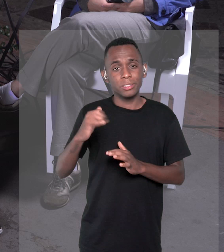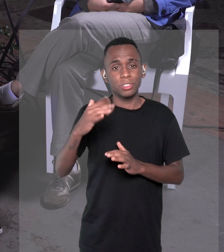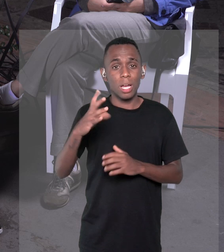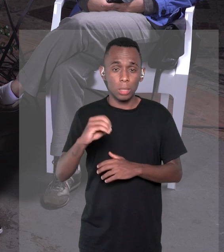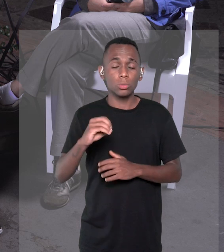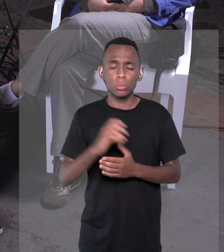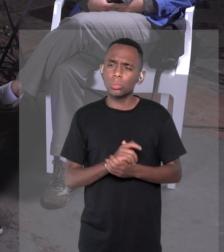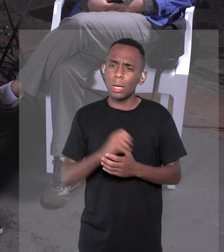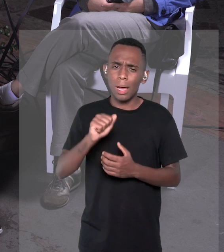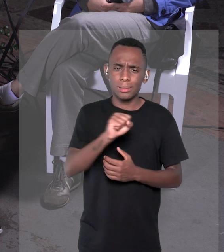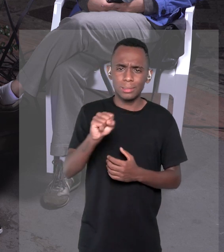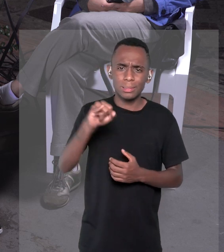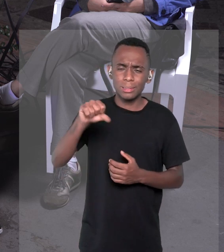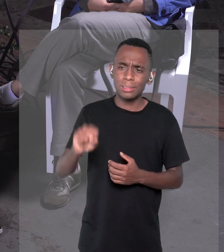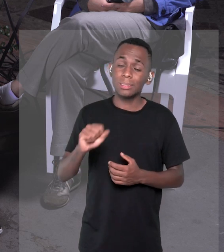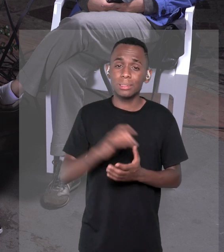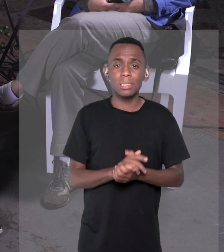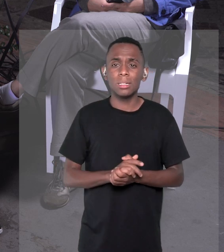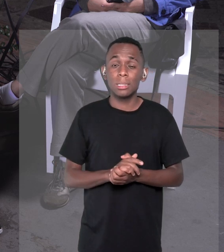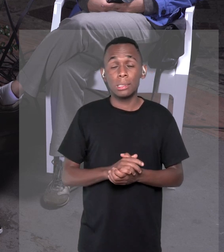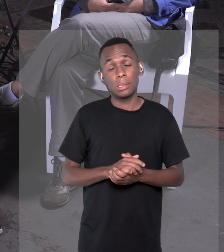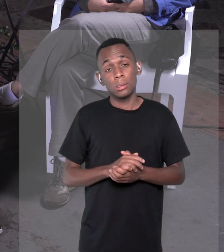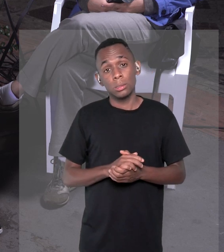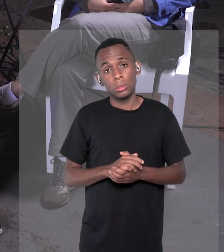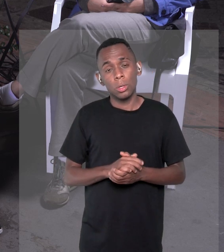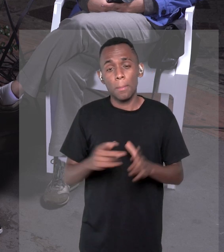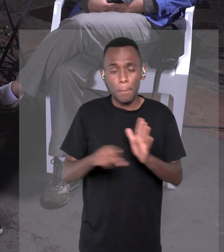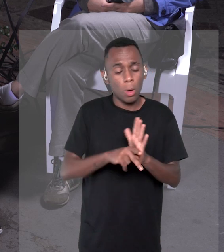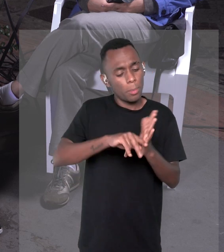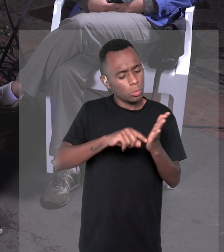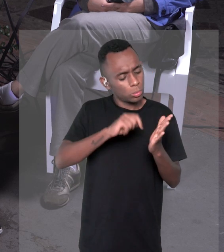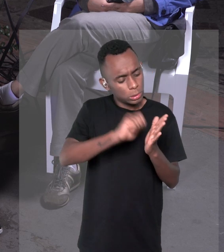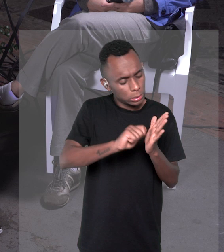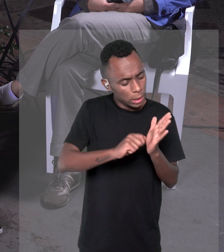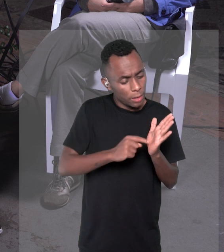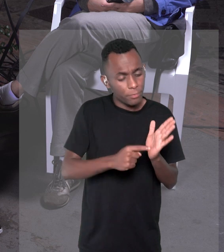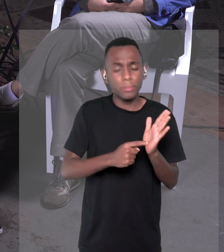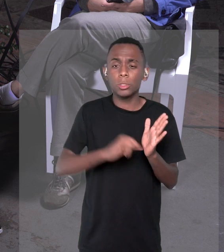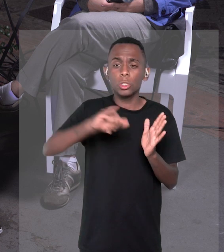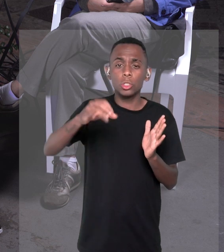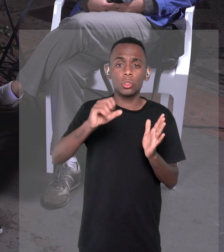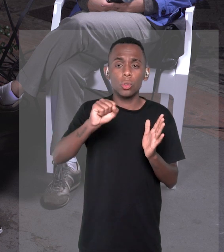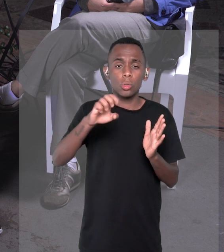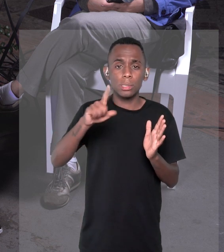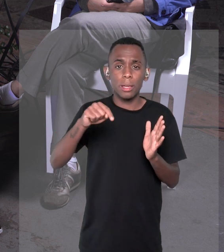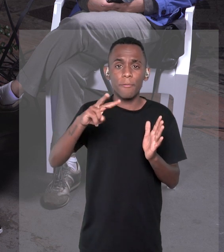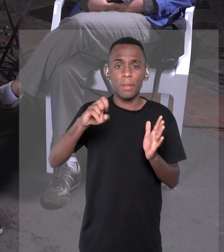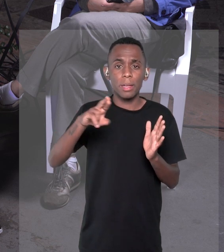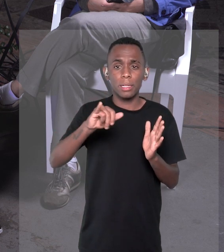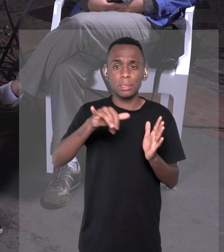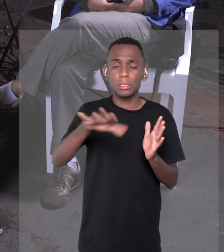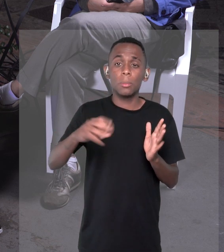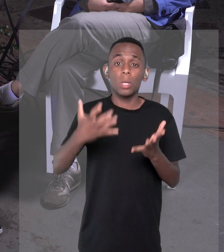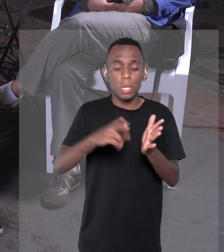direcional. Você fala assim, canta assim. Muito bem, Celso Adolfo, meu nome. Perguntar